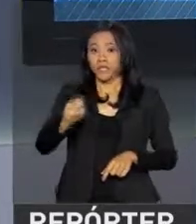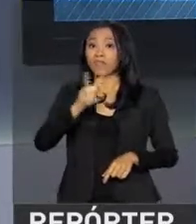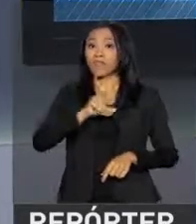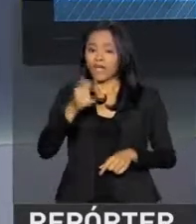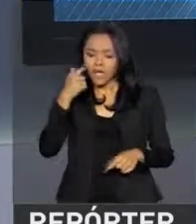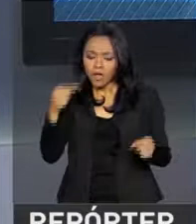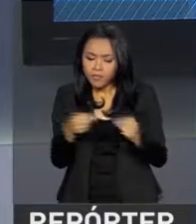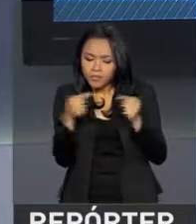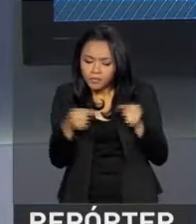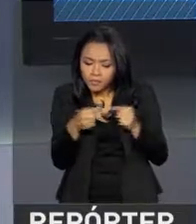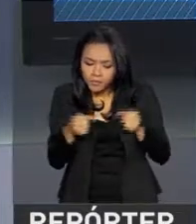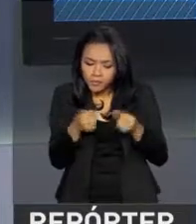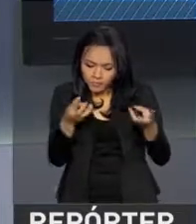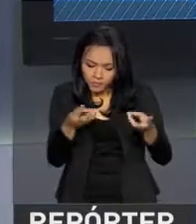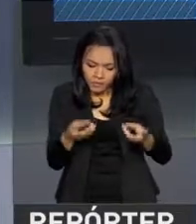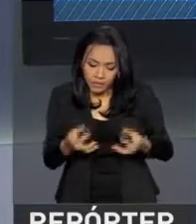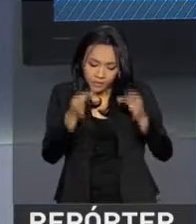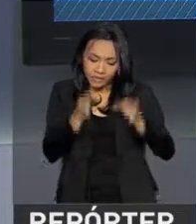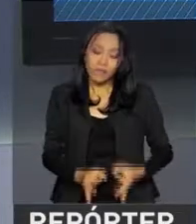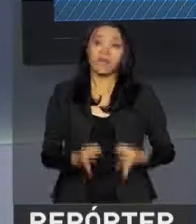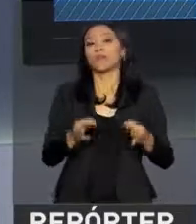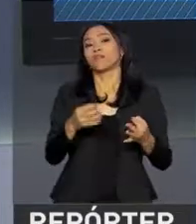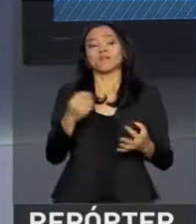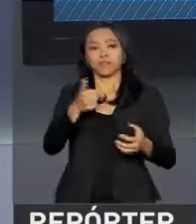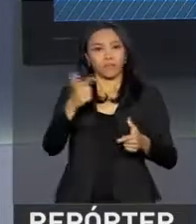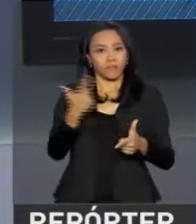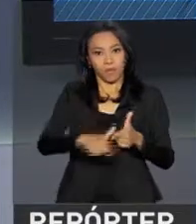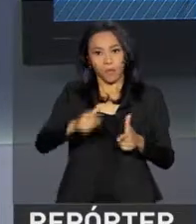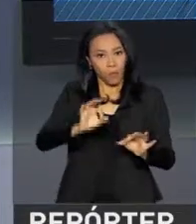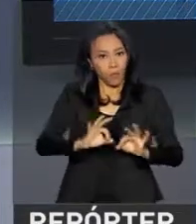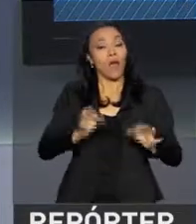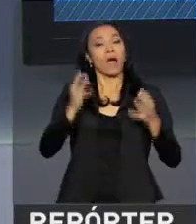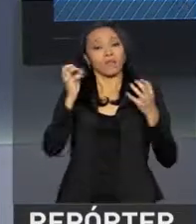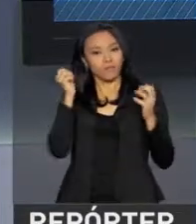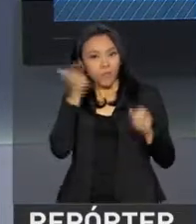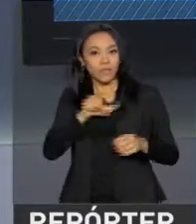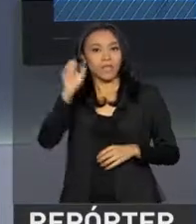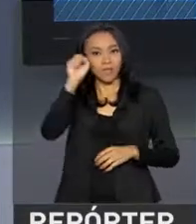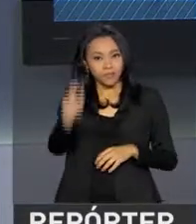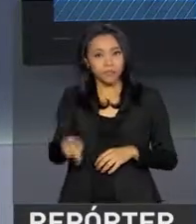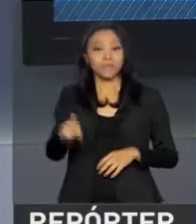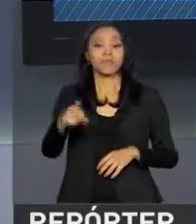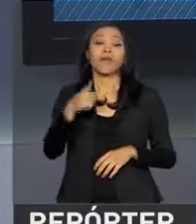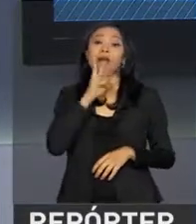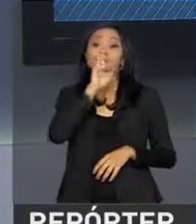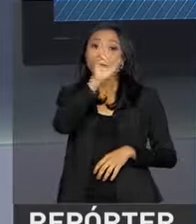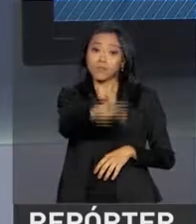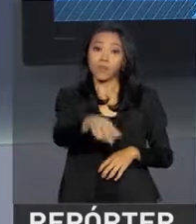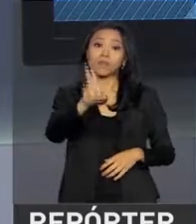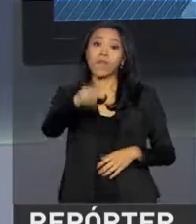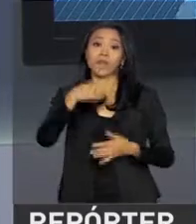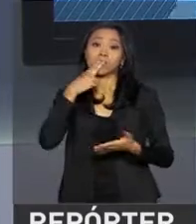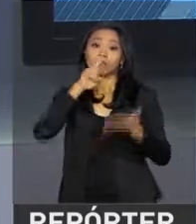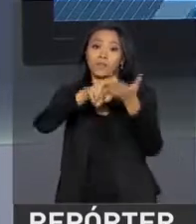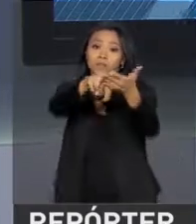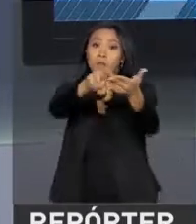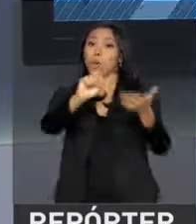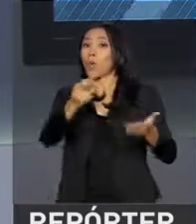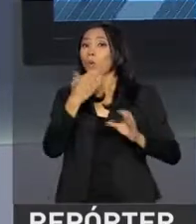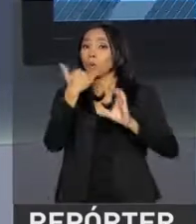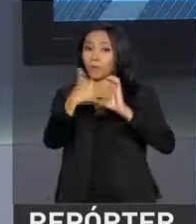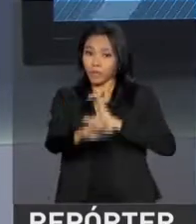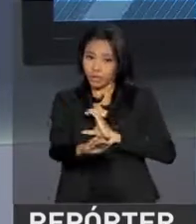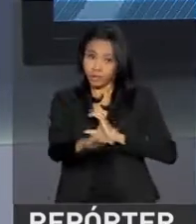caso não haja pendência o trabalhador já vai poder se aposentar a resposta do inss será enviada por uma carta e também por e